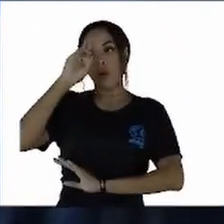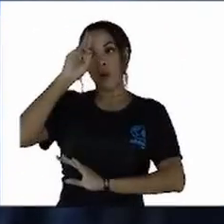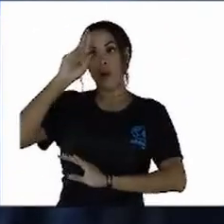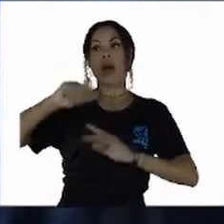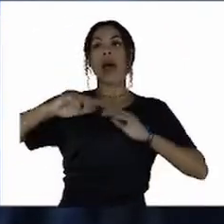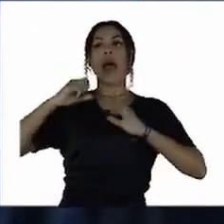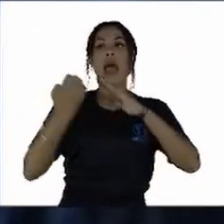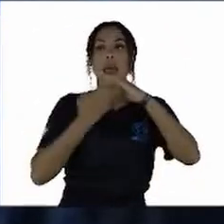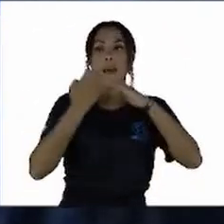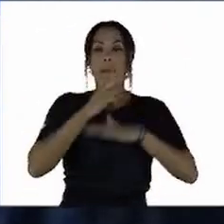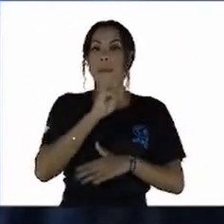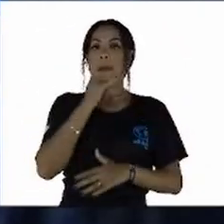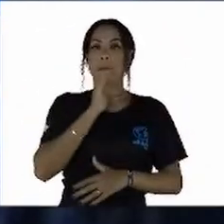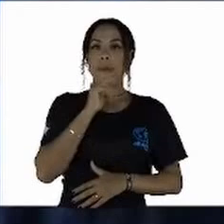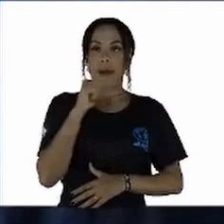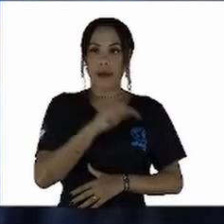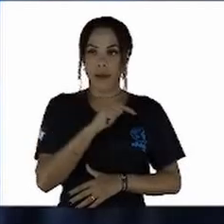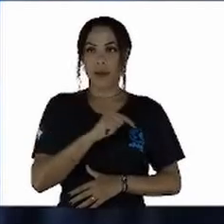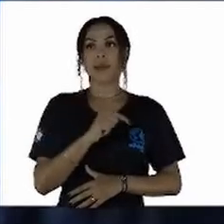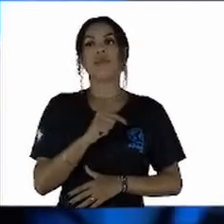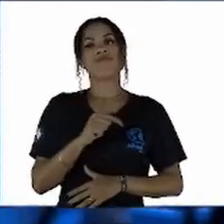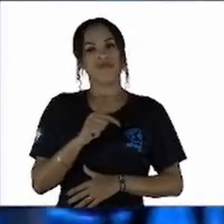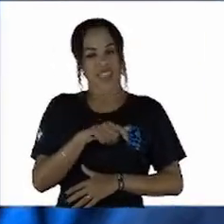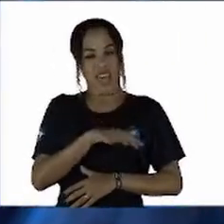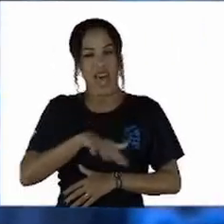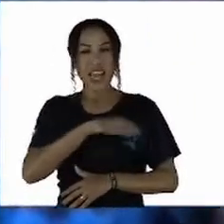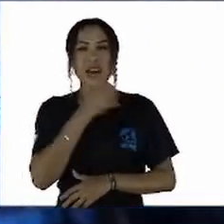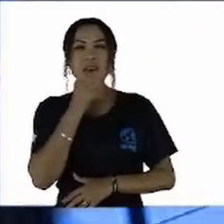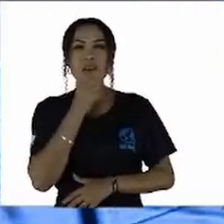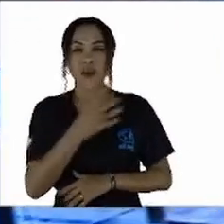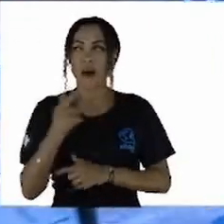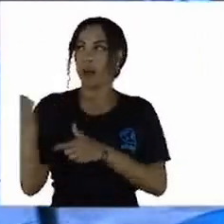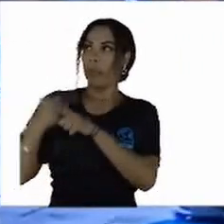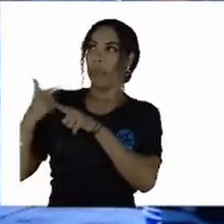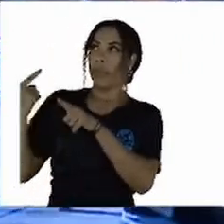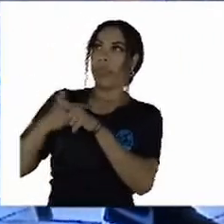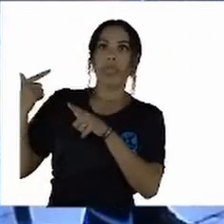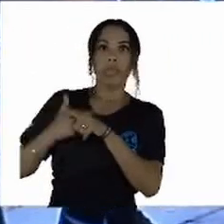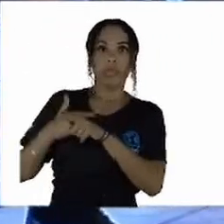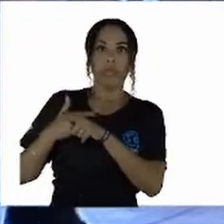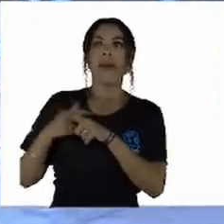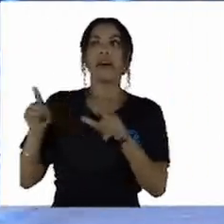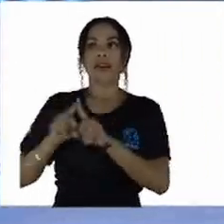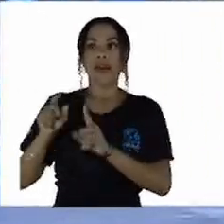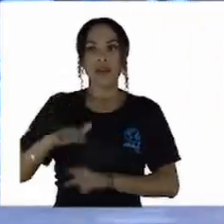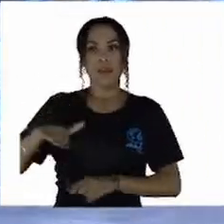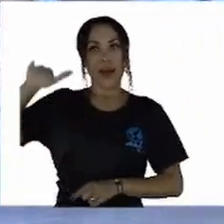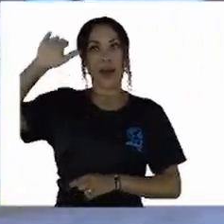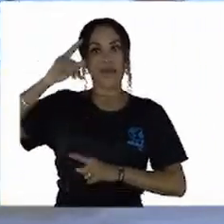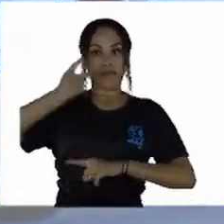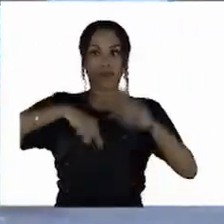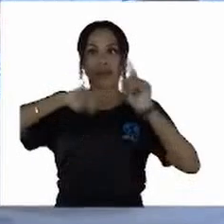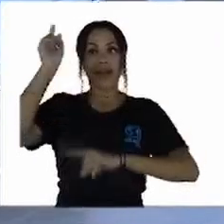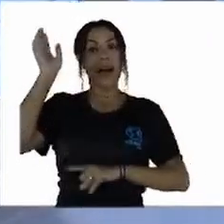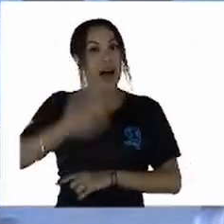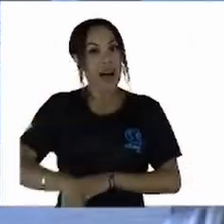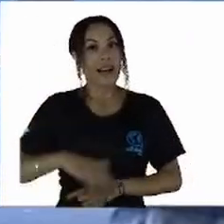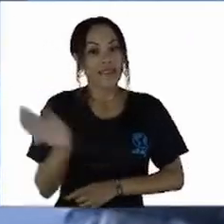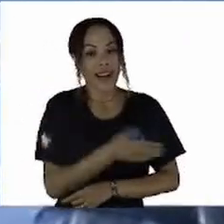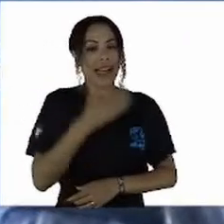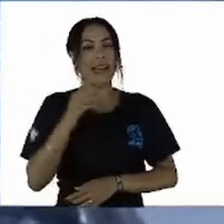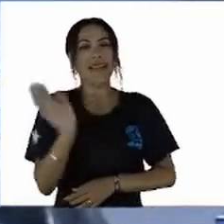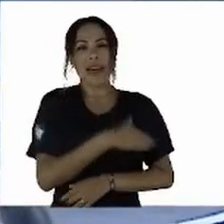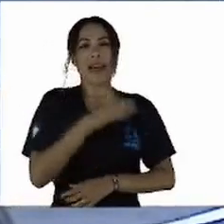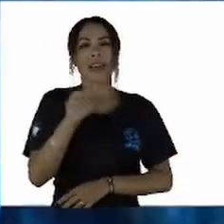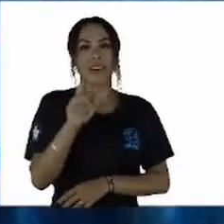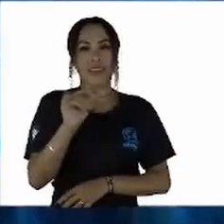dos meus pais. Na empresa dos seus pais. Ô, área boa, hein? Boa para tomar esporro, boa para crescer, boa para as duas coisas. Olha, Caroline, olha! E